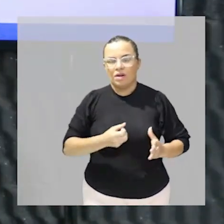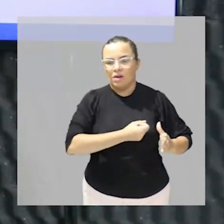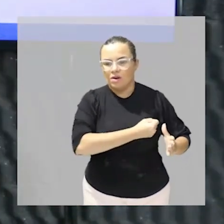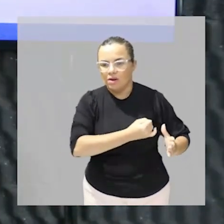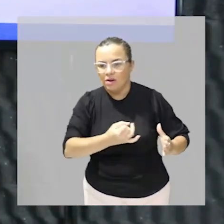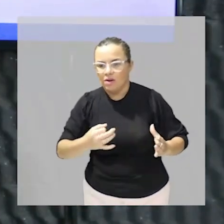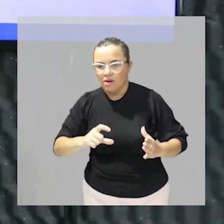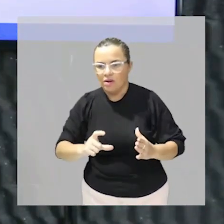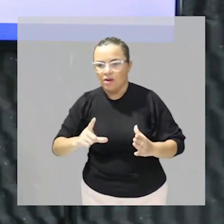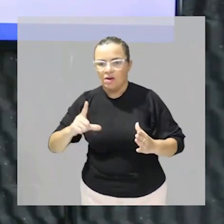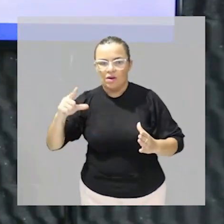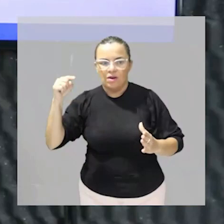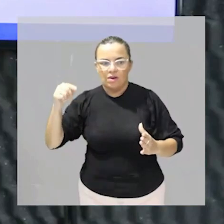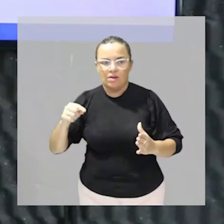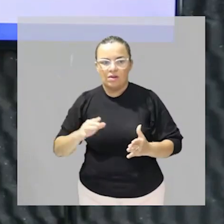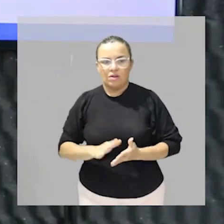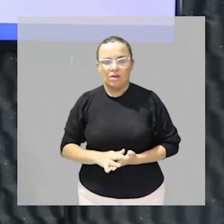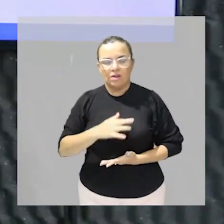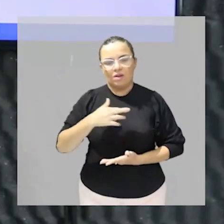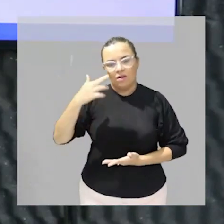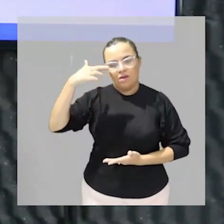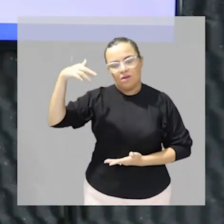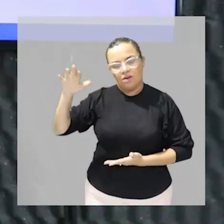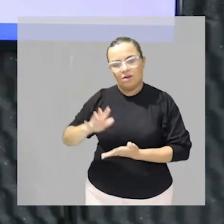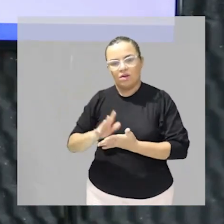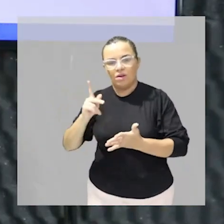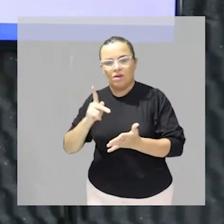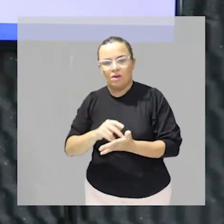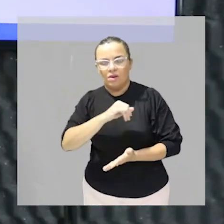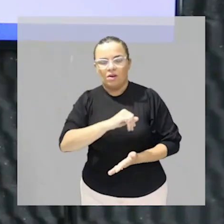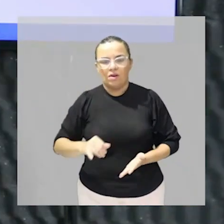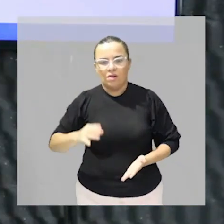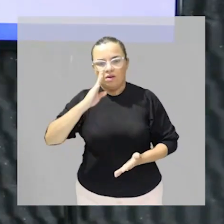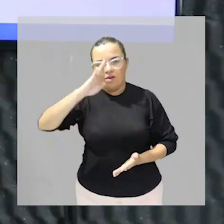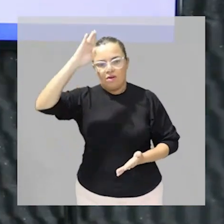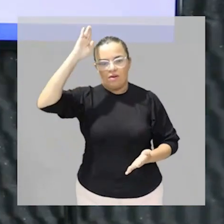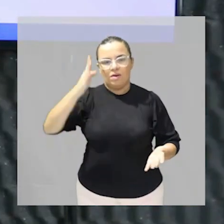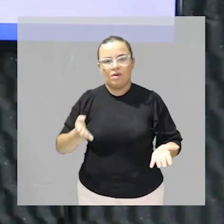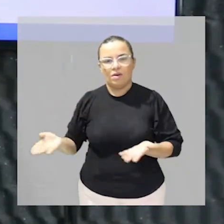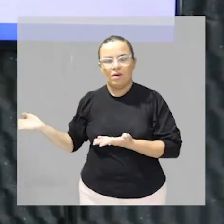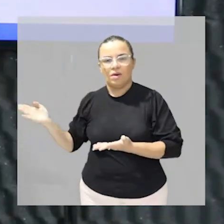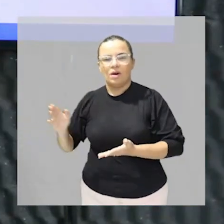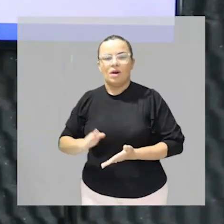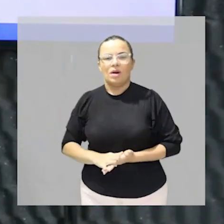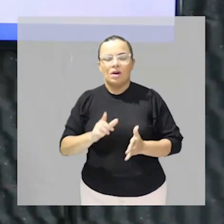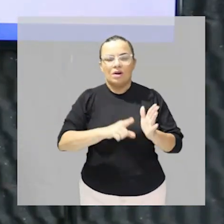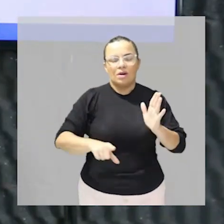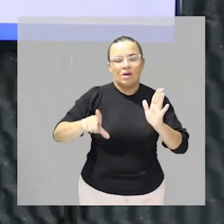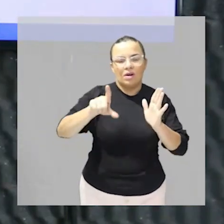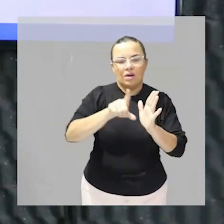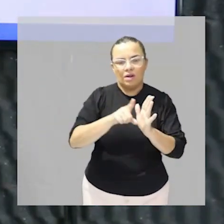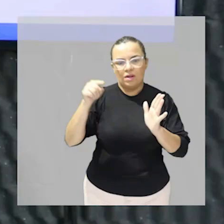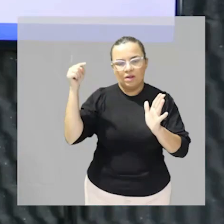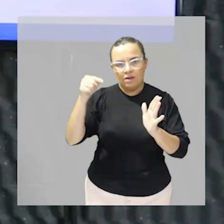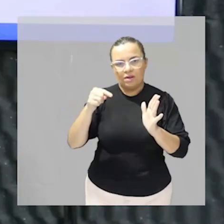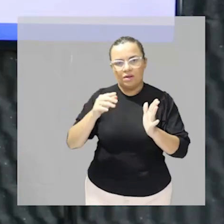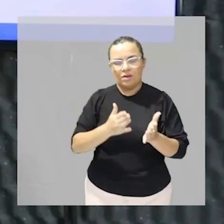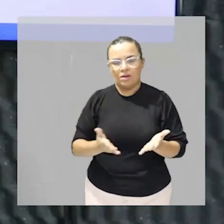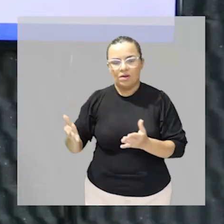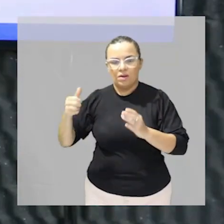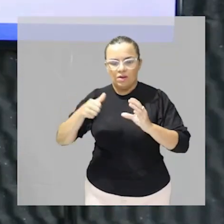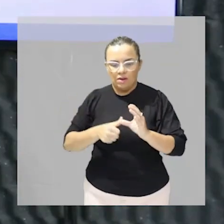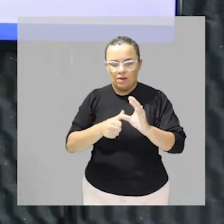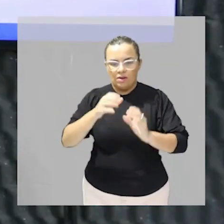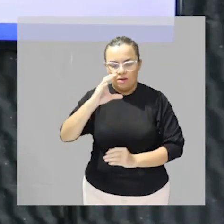Edito Tessalônico, a Lei de Tessalônica, instituída por Teodósio no final do Império, que transformou o